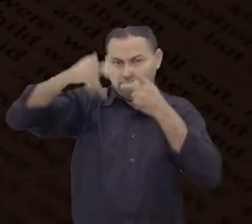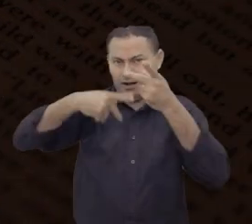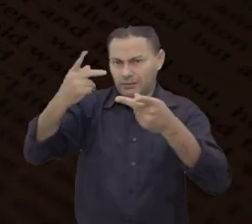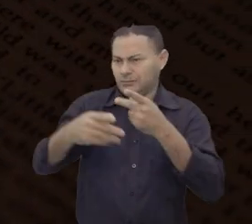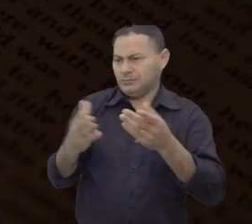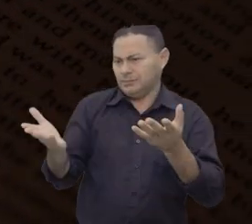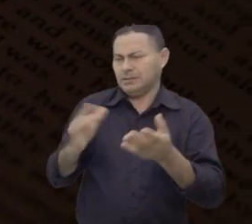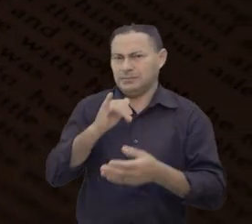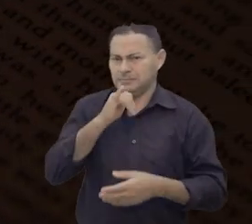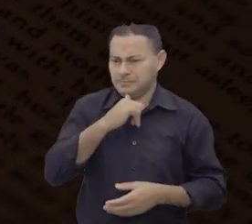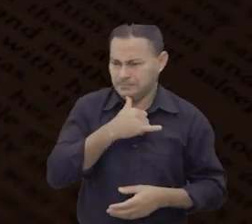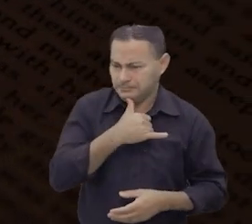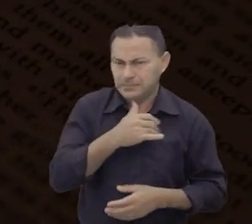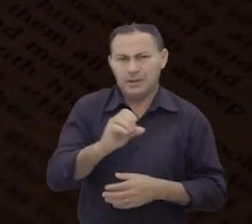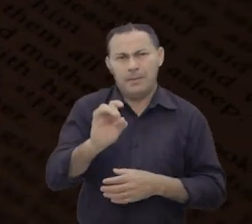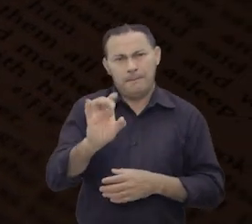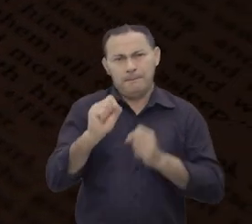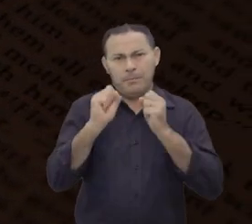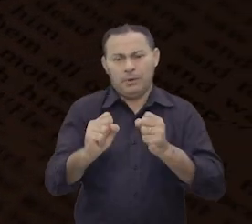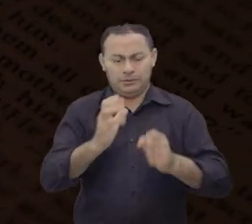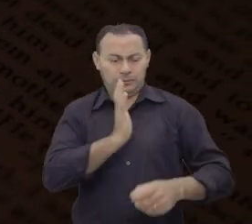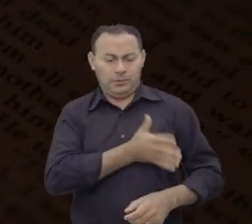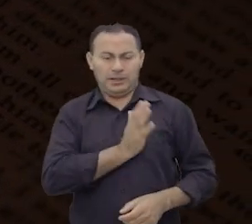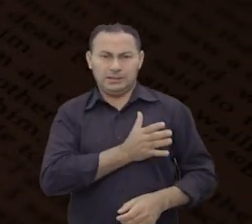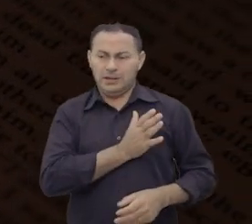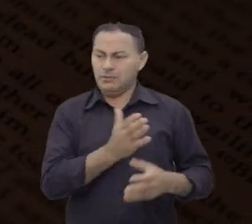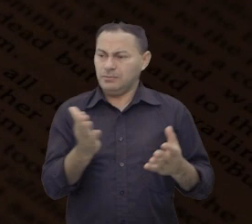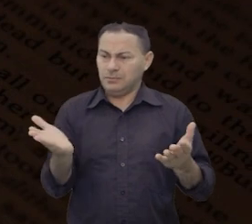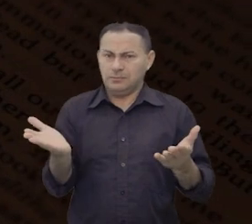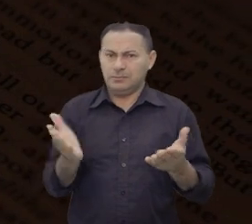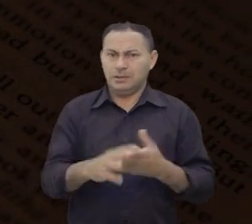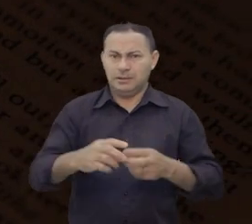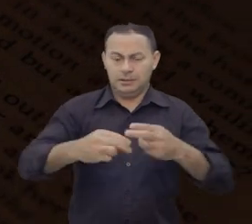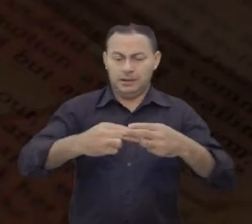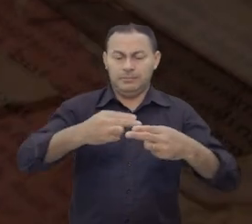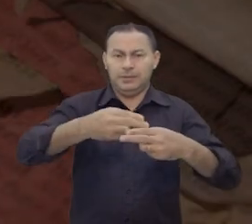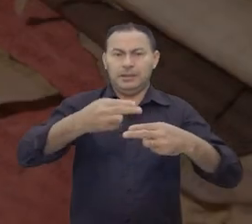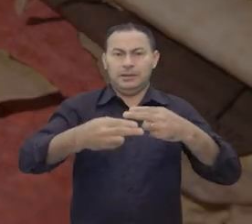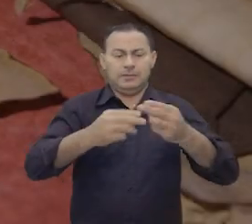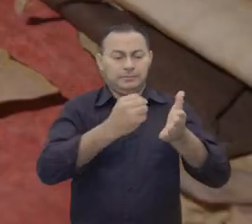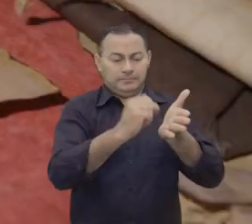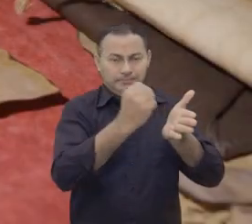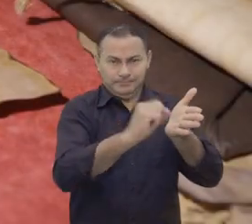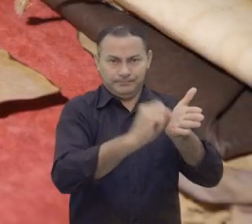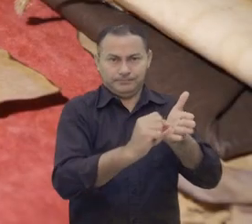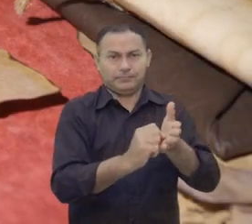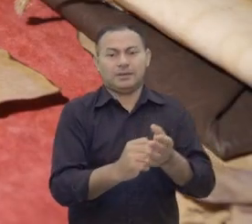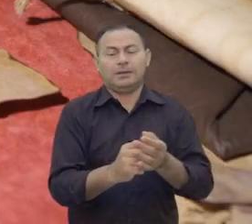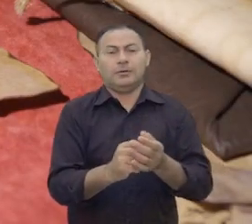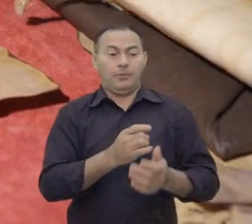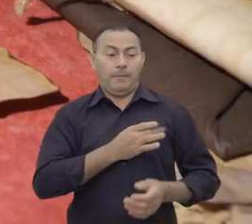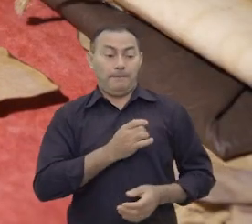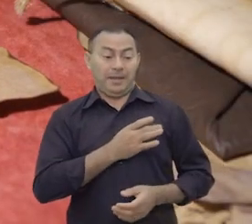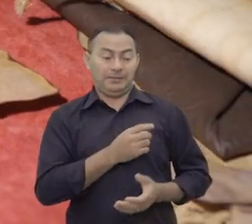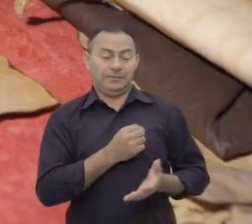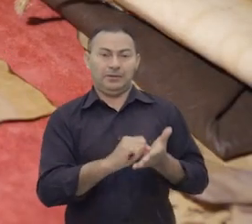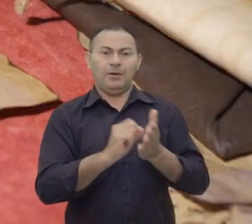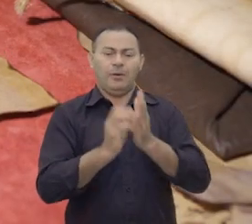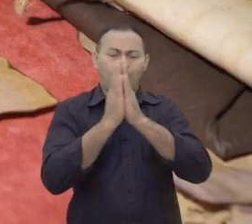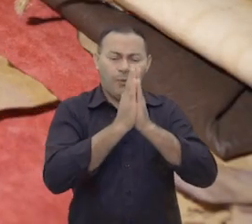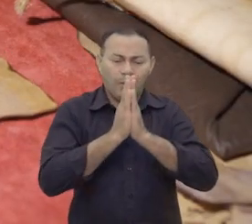disse, essa tristeza só pode ser do coração. Neemias escreveu assim, com muito